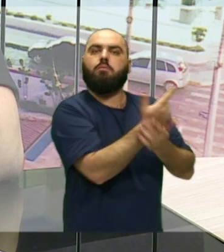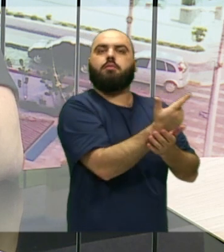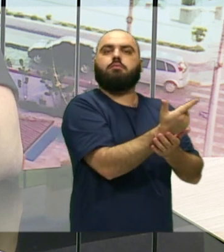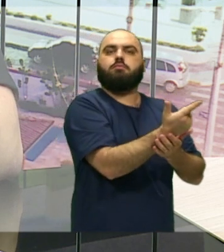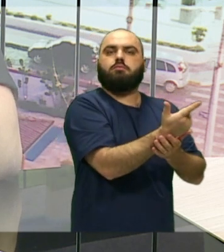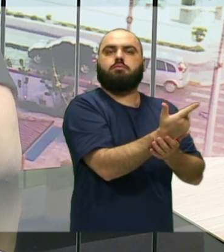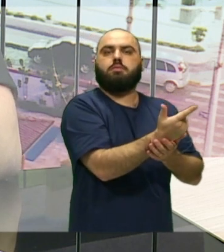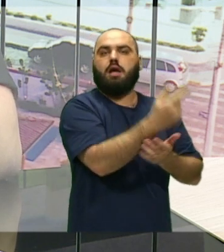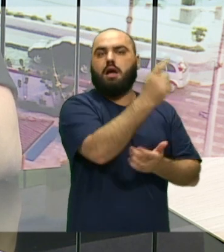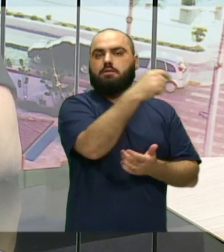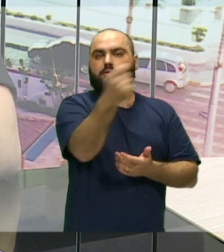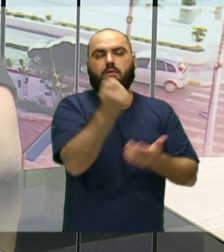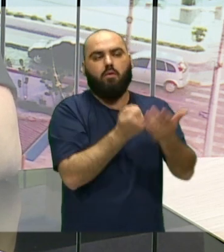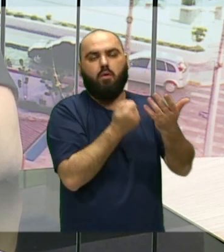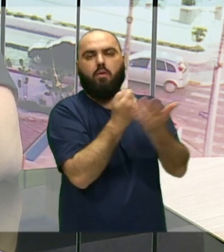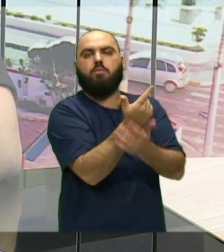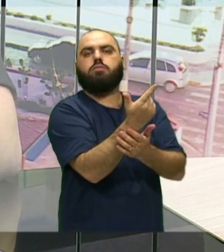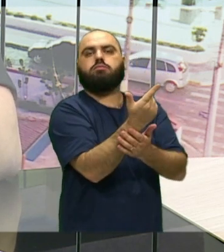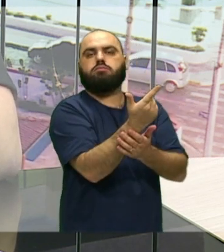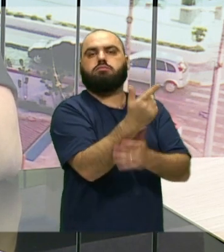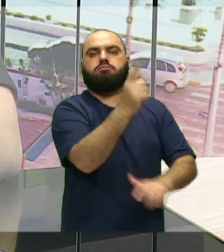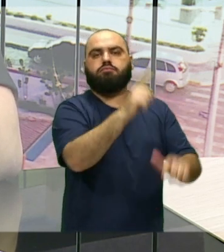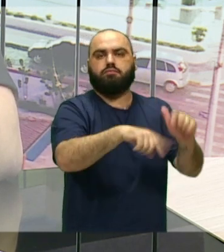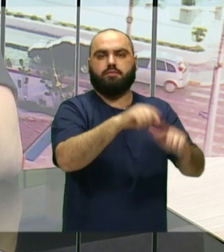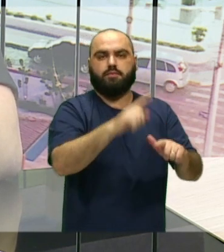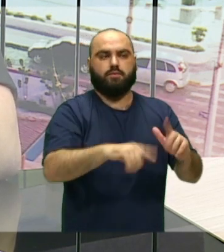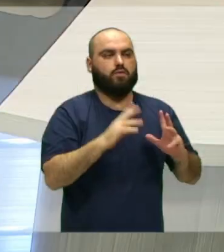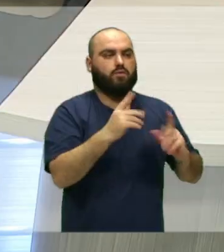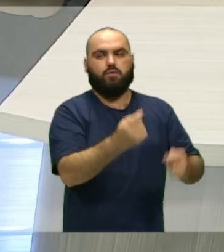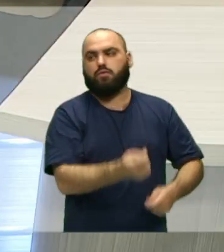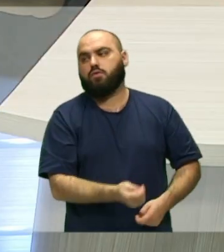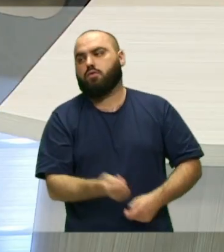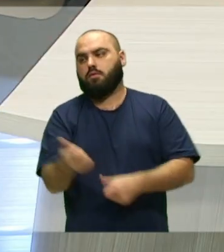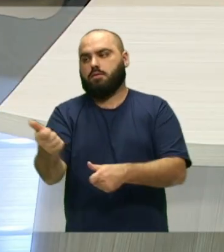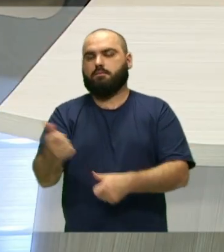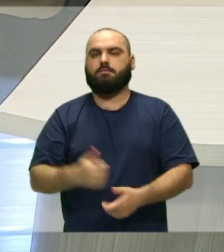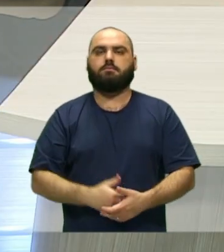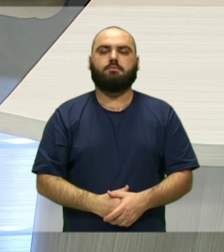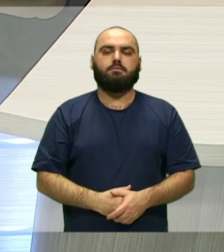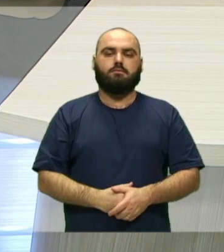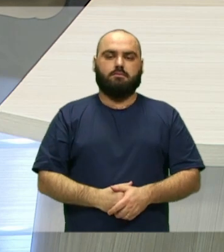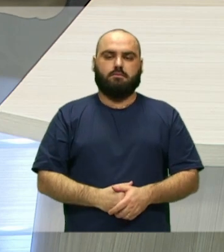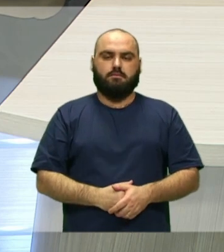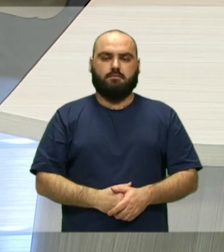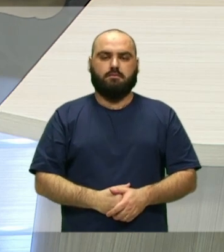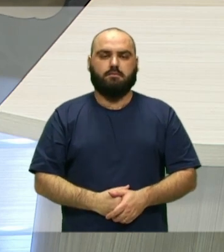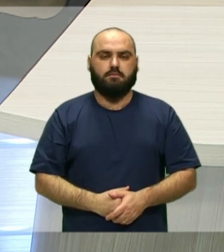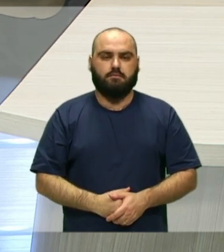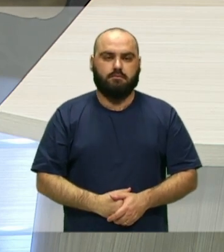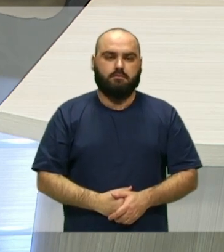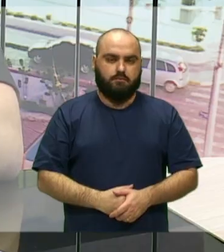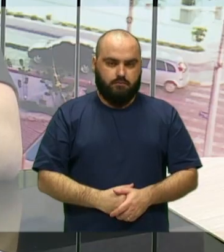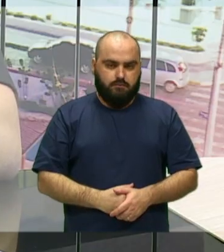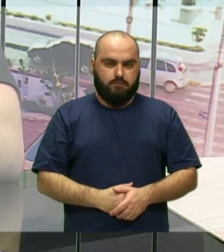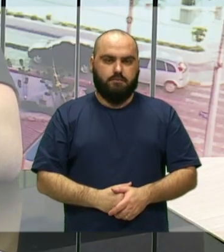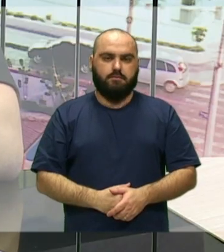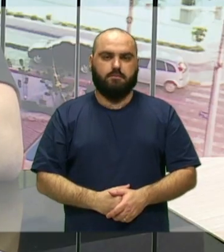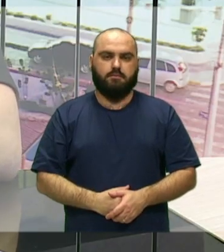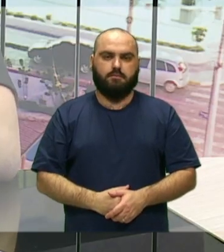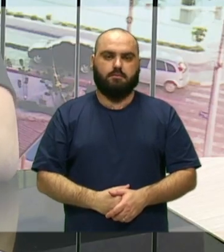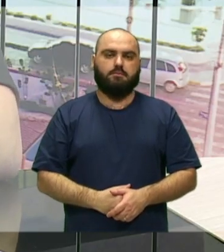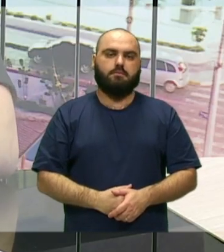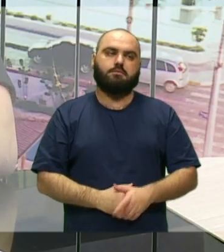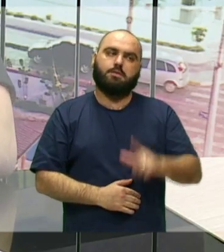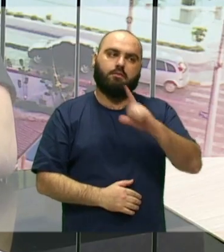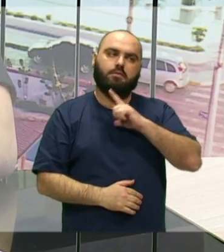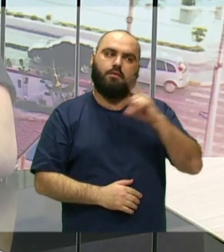compra da dos itens que iam ser doados né Eh então a gente entrou eh entrou em